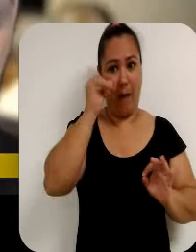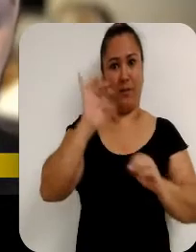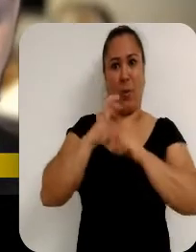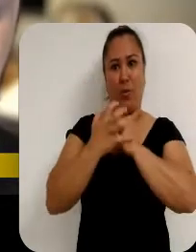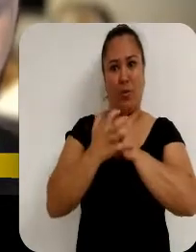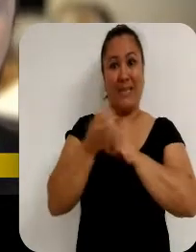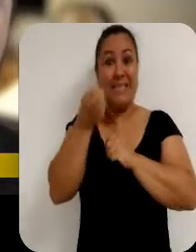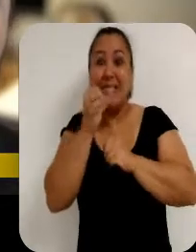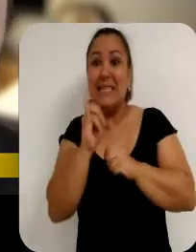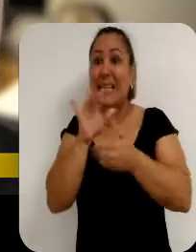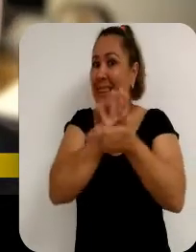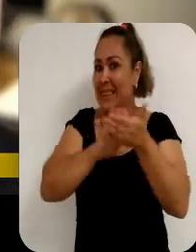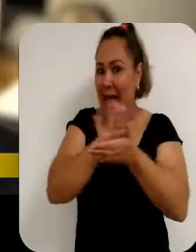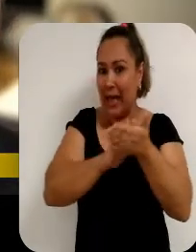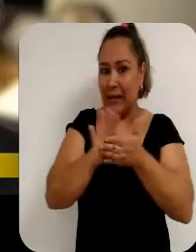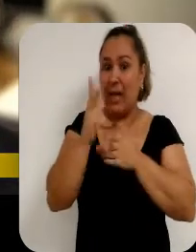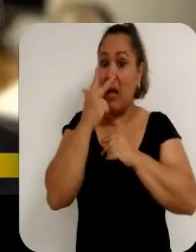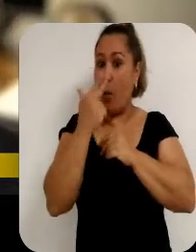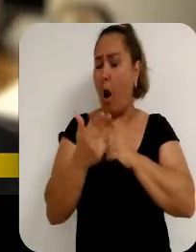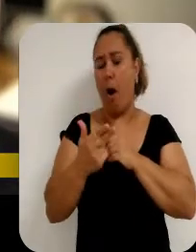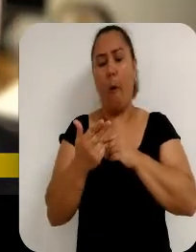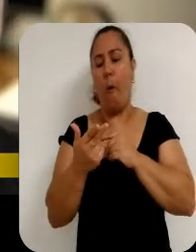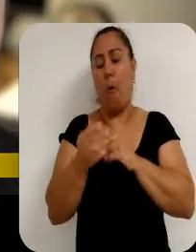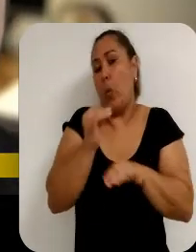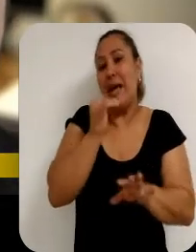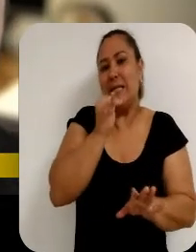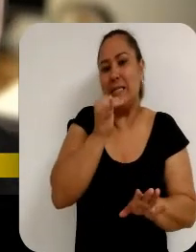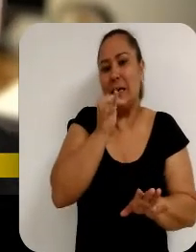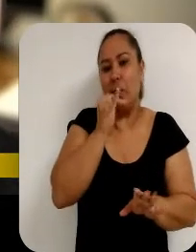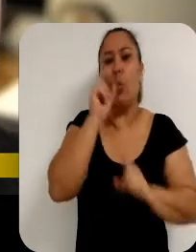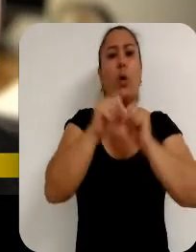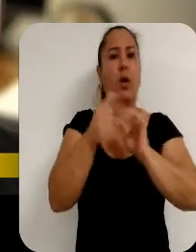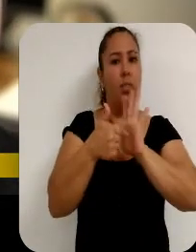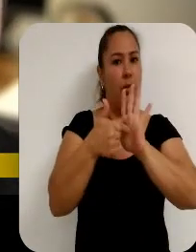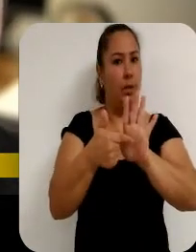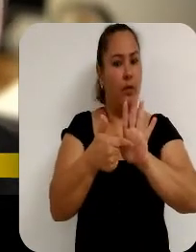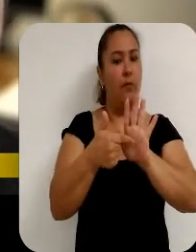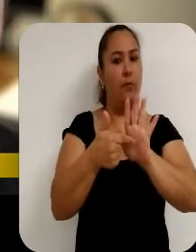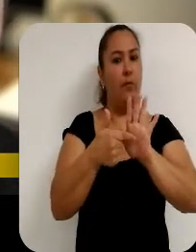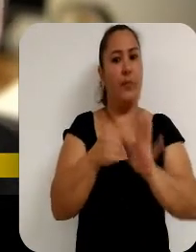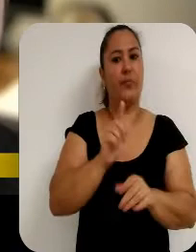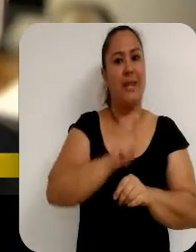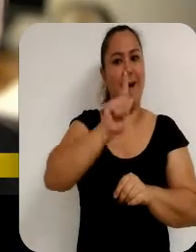simulação, isso aqui aconteceria. Eu vou colocar para vocês um gráfico aqui.